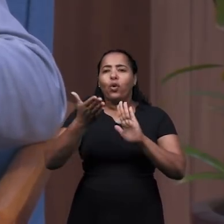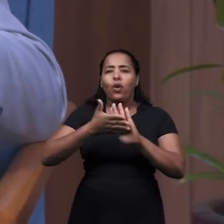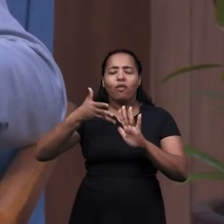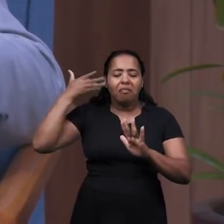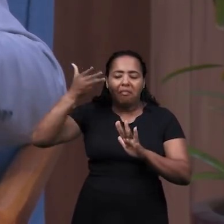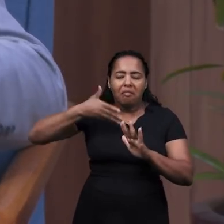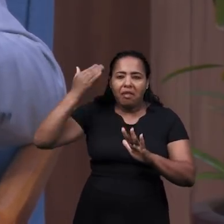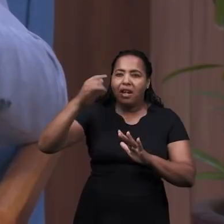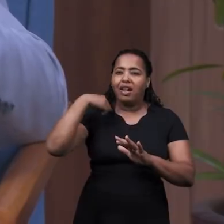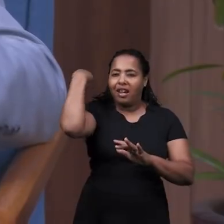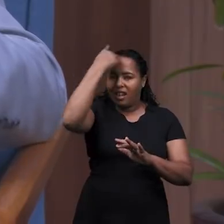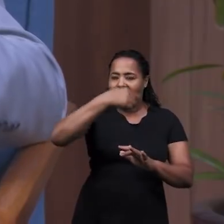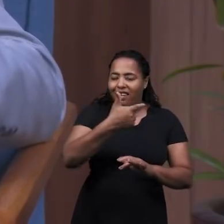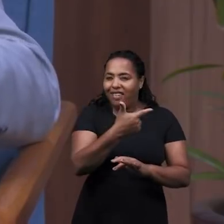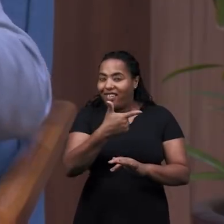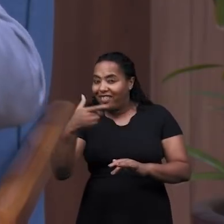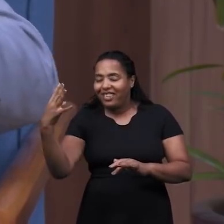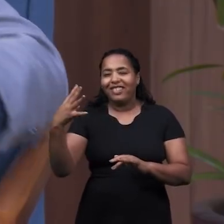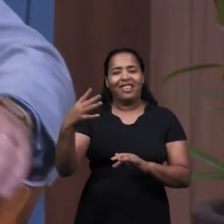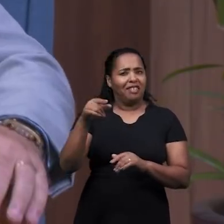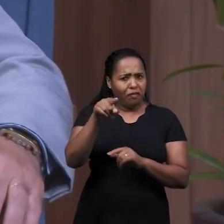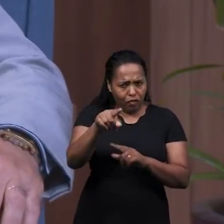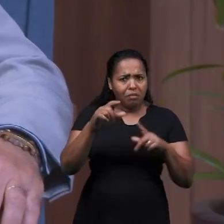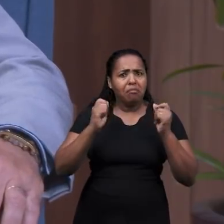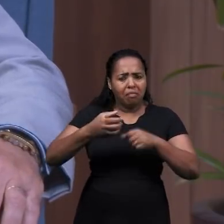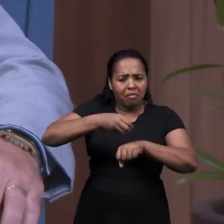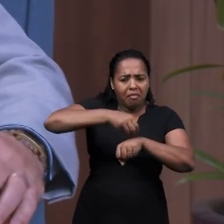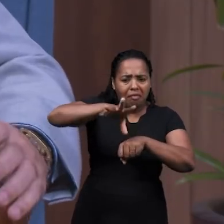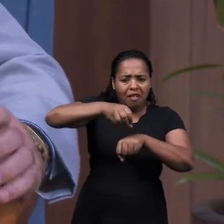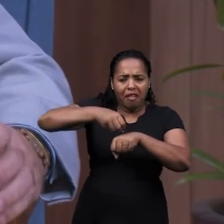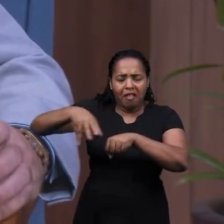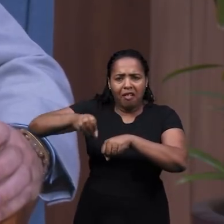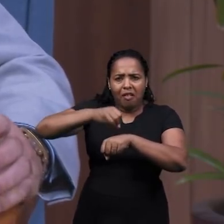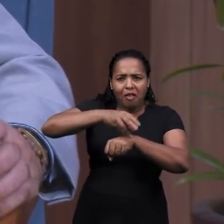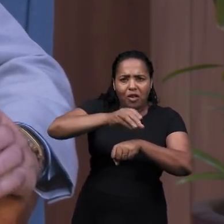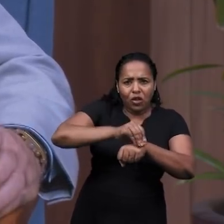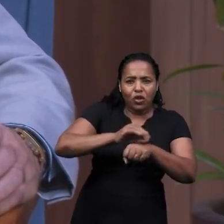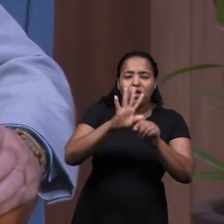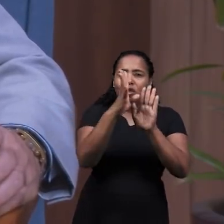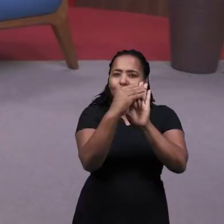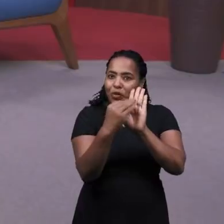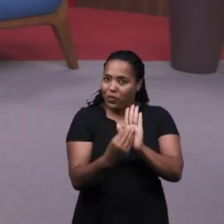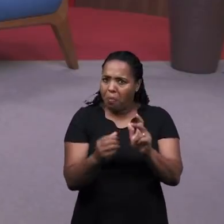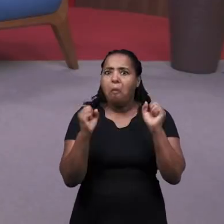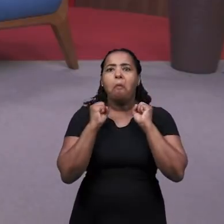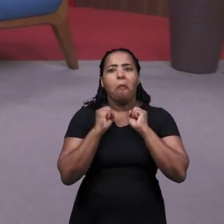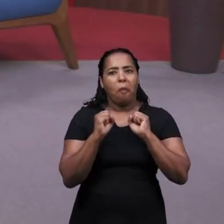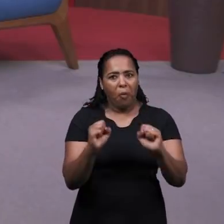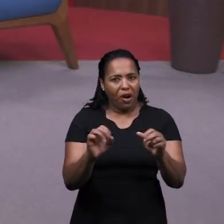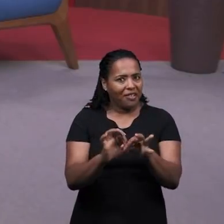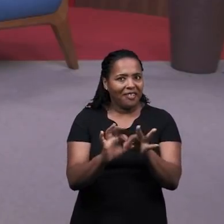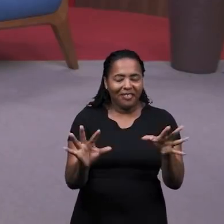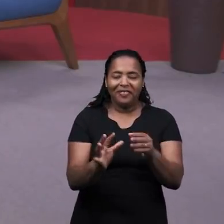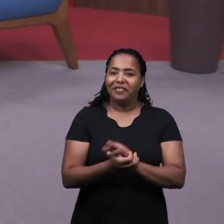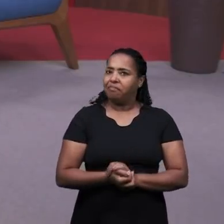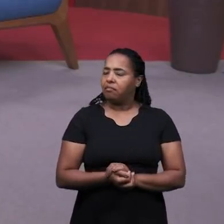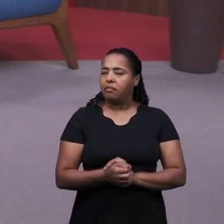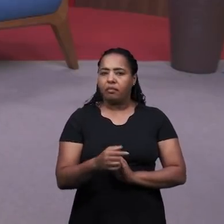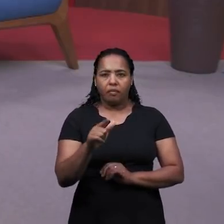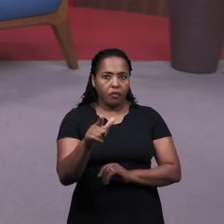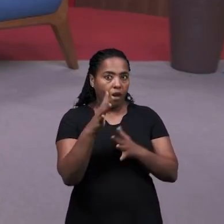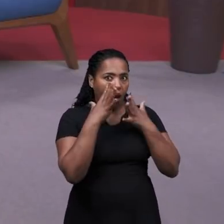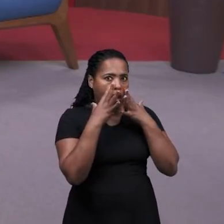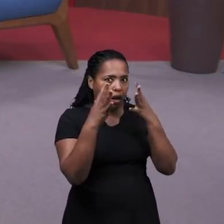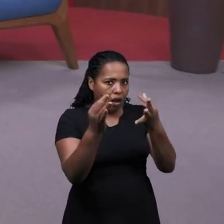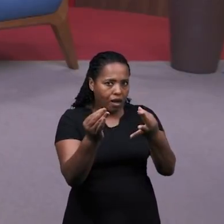bíblicas 24 horas por dia e você ainda pode compartilhar todos os nossos conteúdos. Agora eu quero te chamar a